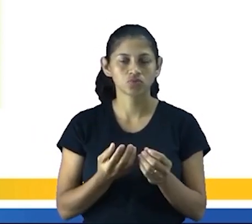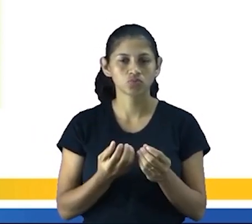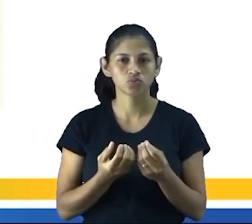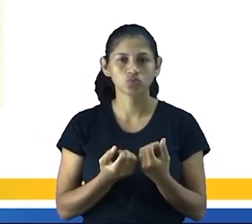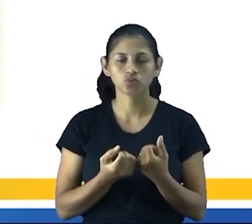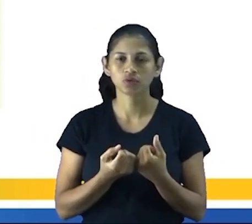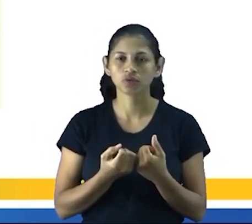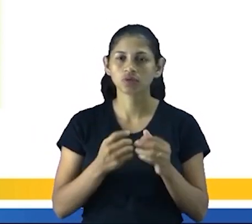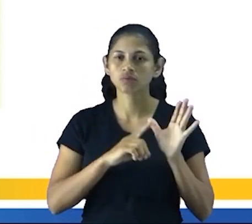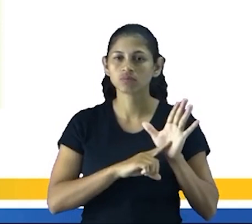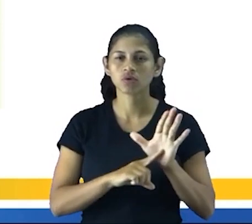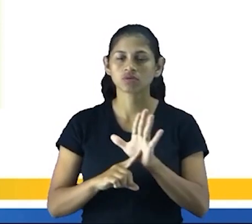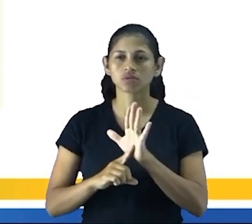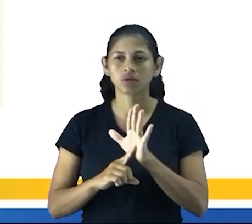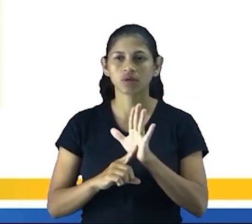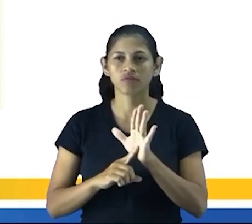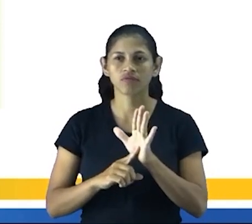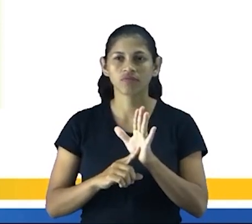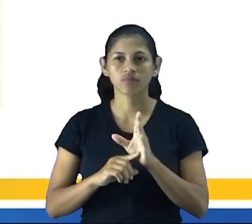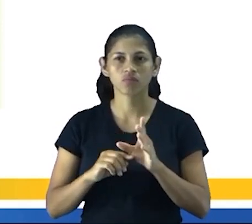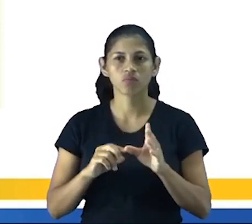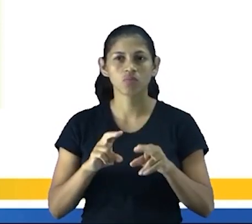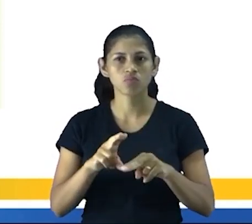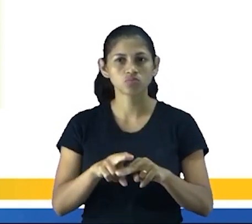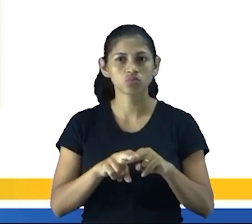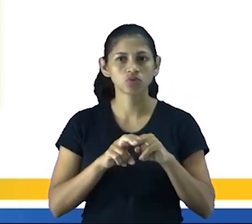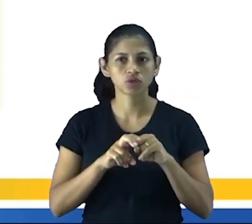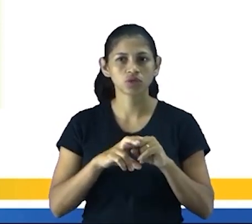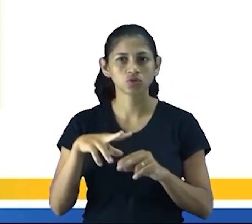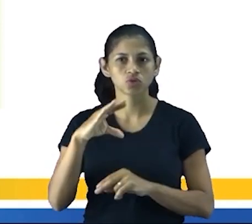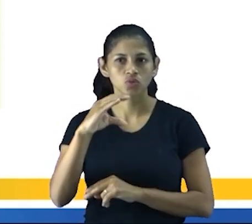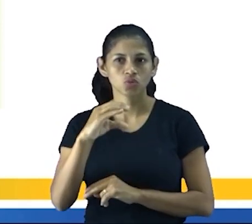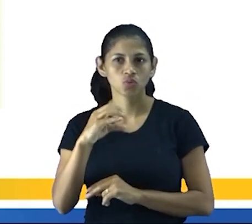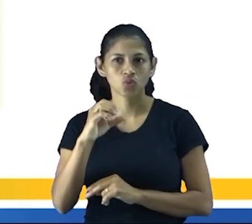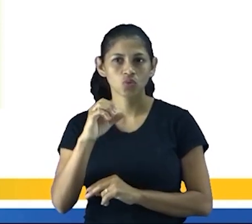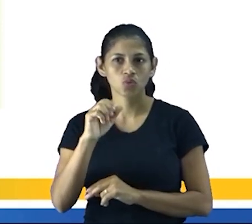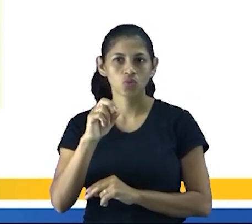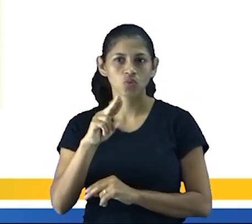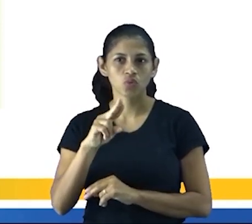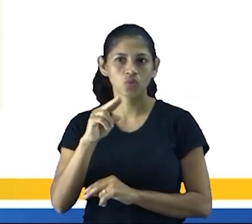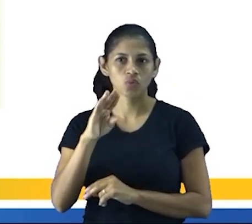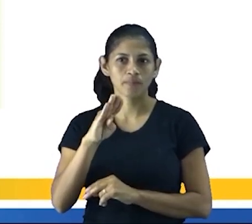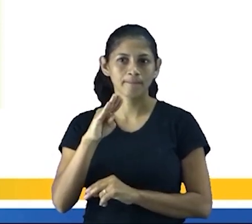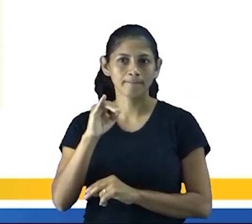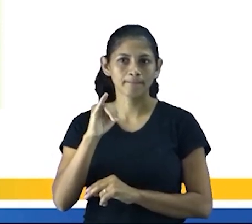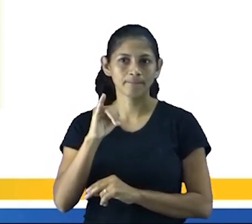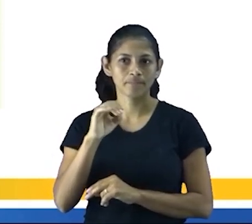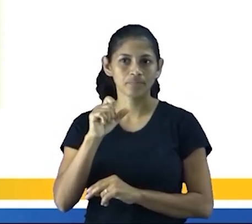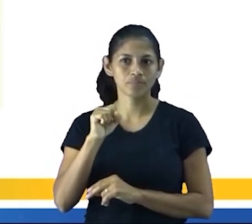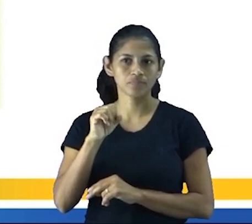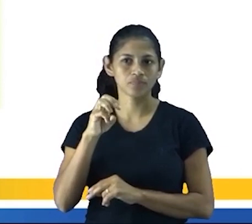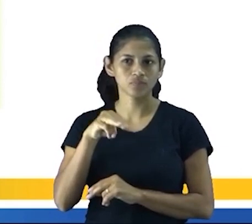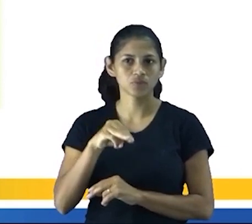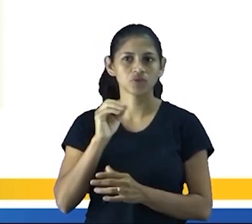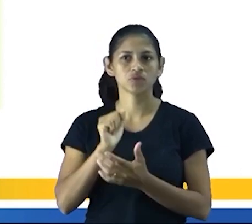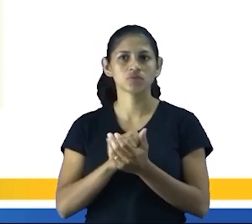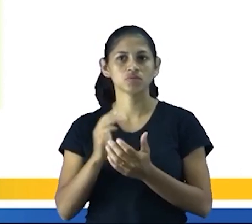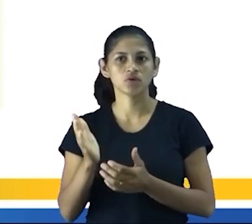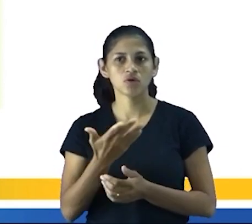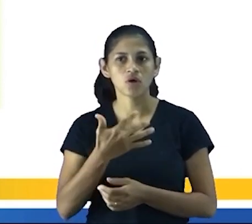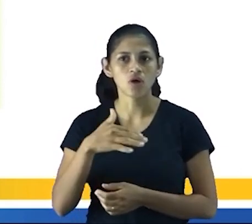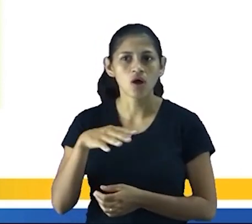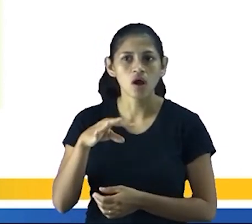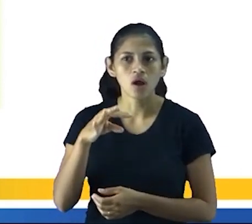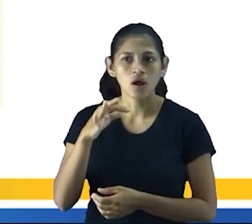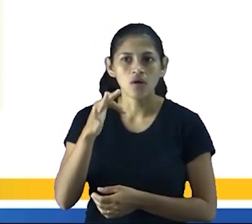sugeria, pois, embora os caprichos do cubismo e do futurismo sejam muitos e desvairados,